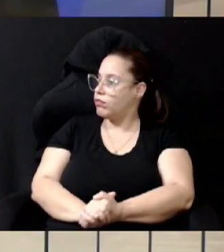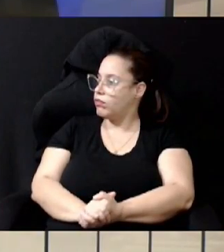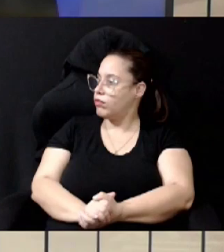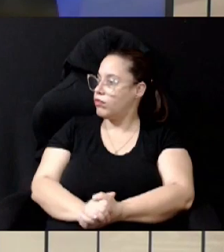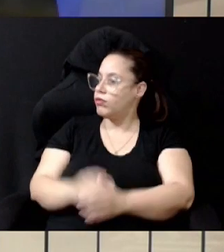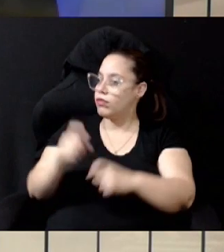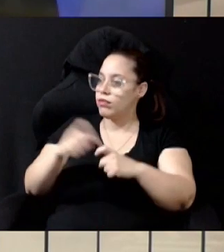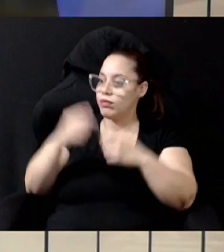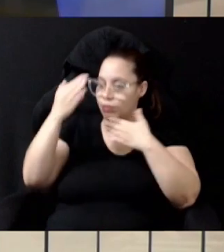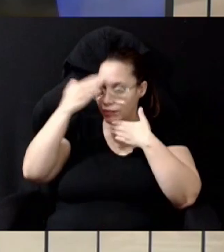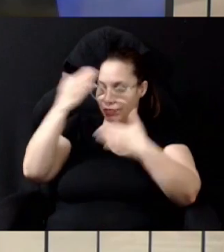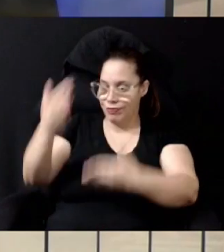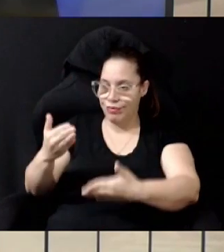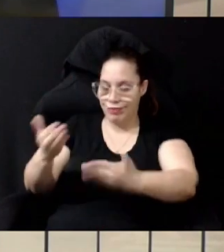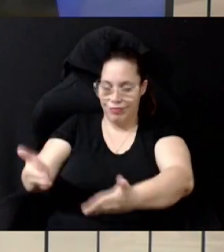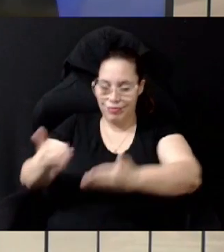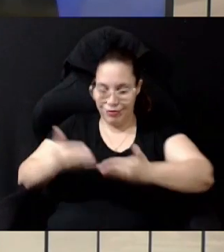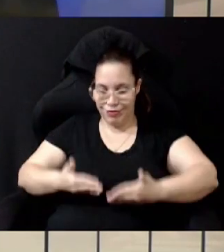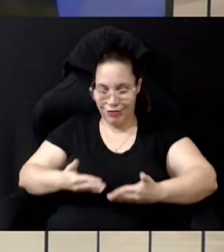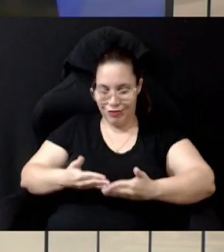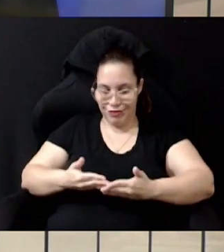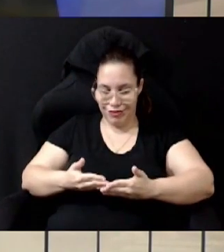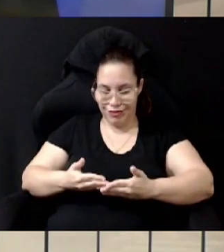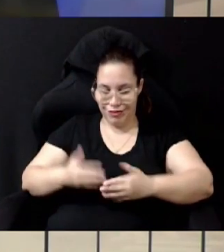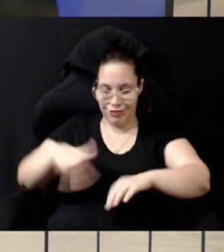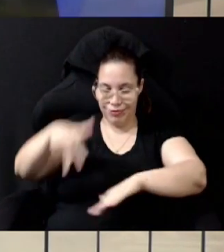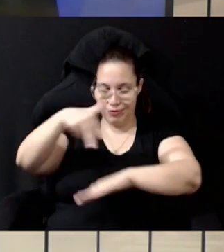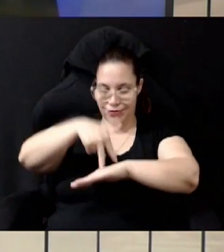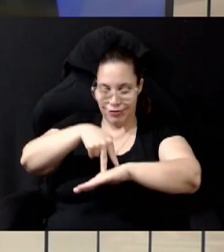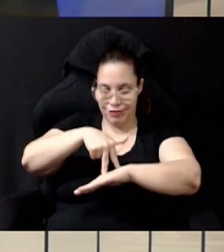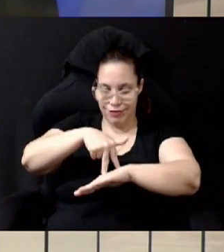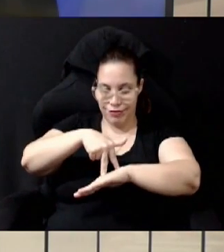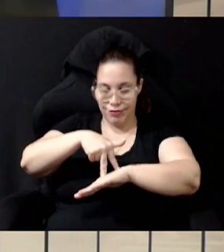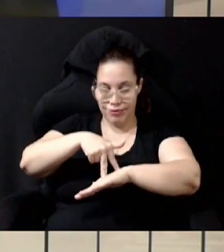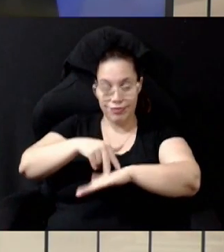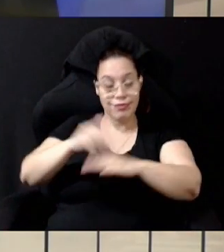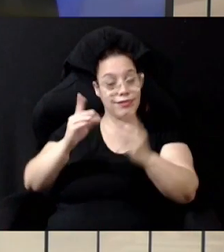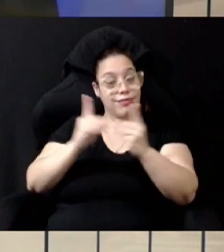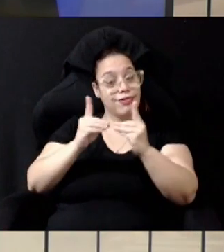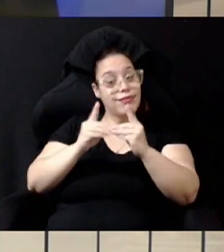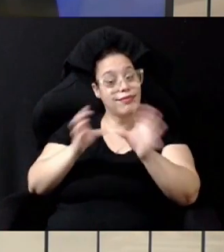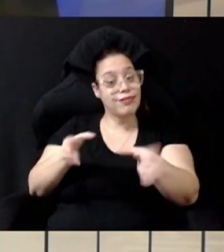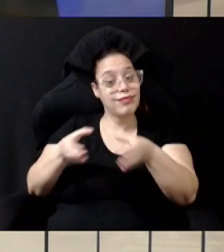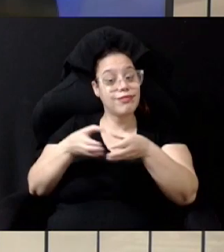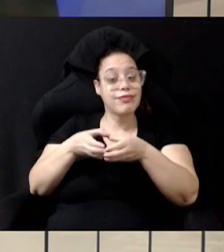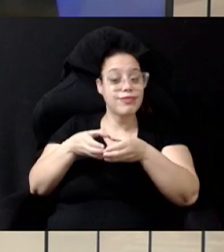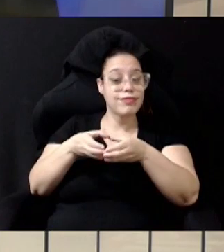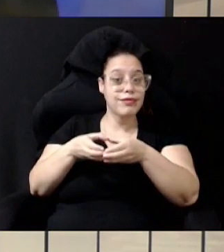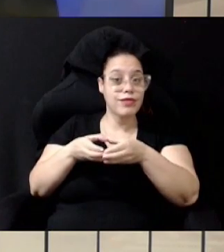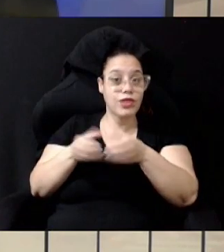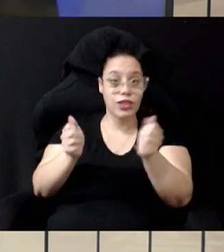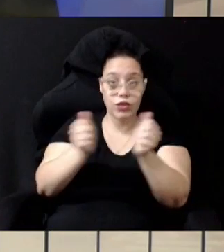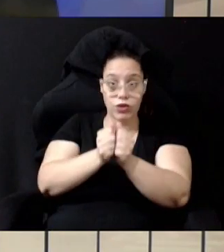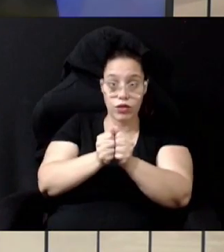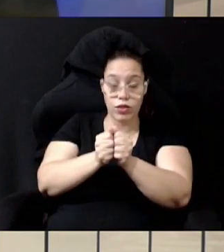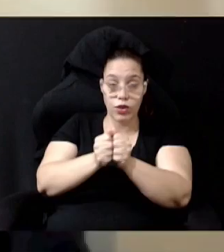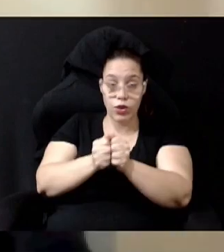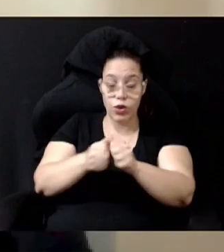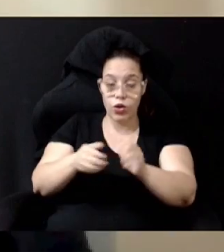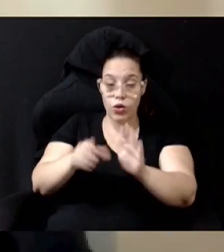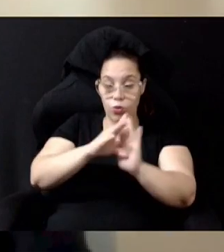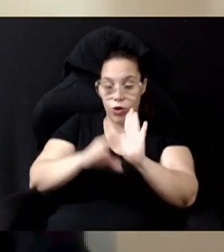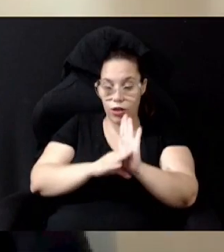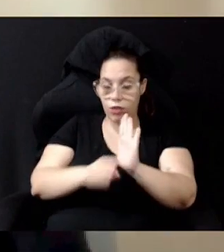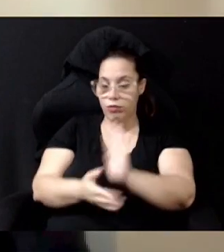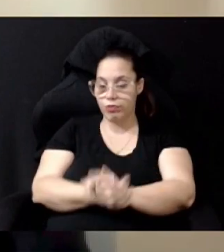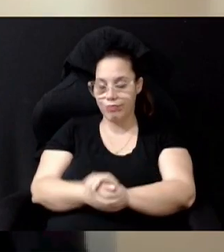agradecer a sua participação e a sua disposição em atender aqui a nossa equipe e estar conosco aqui no programa.